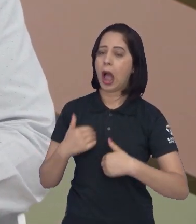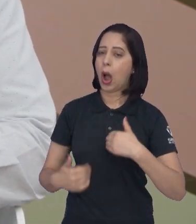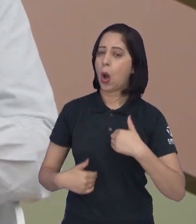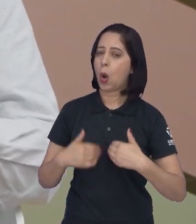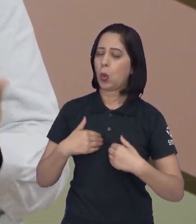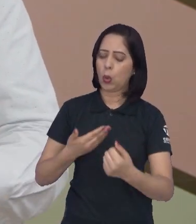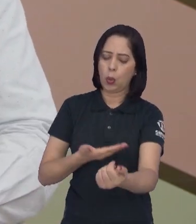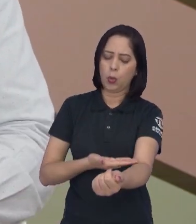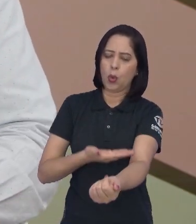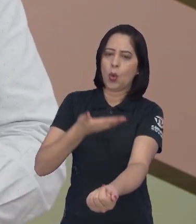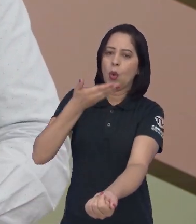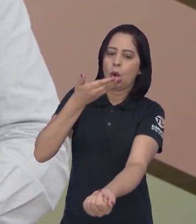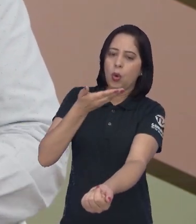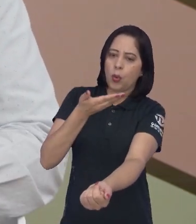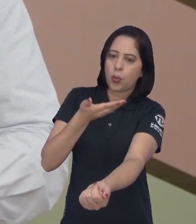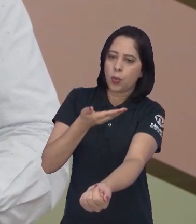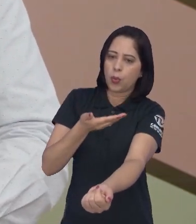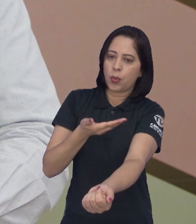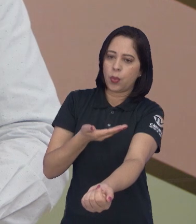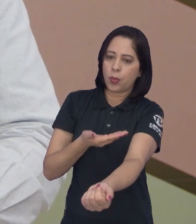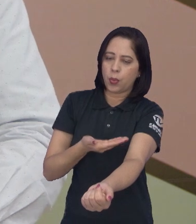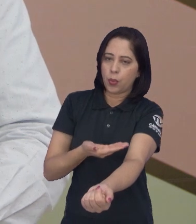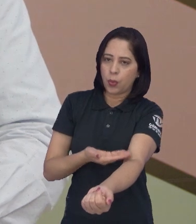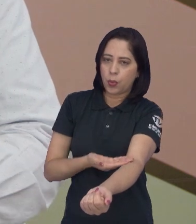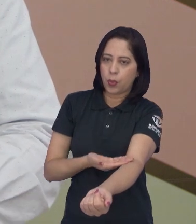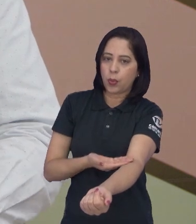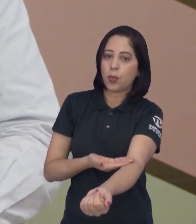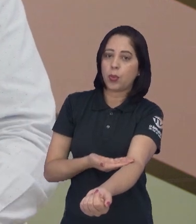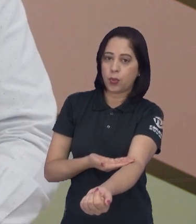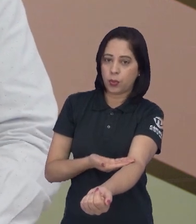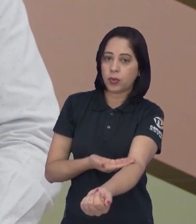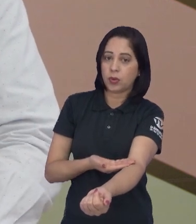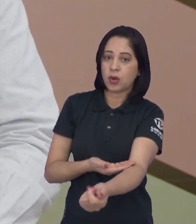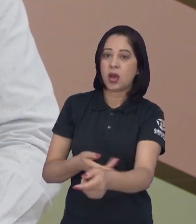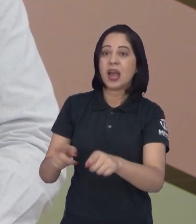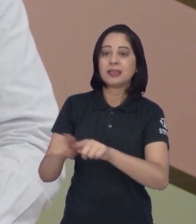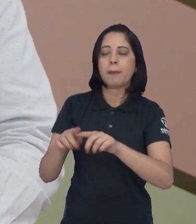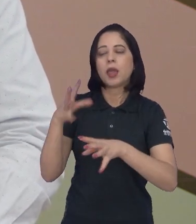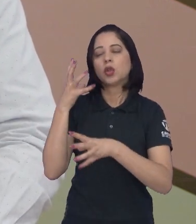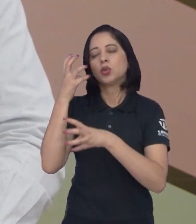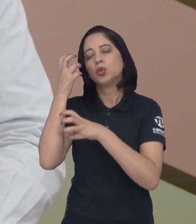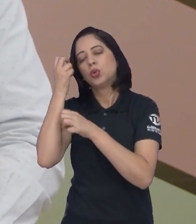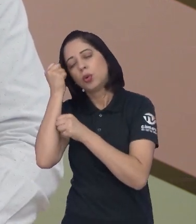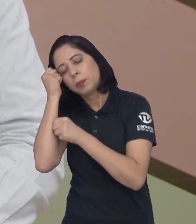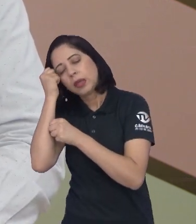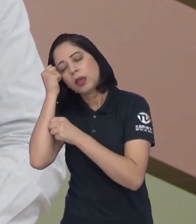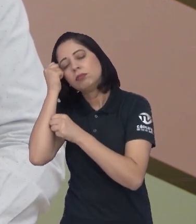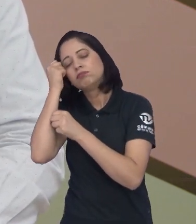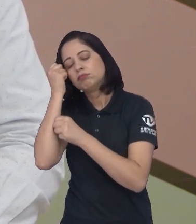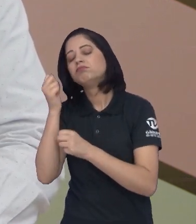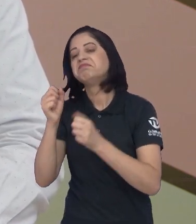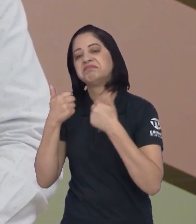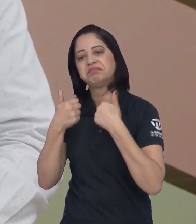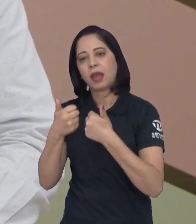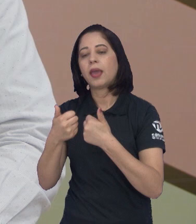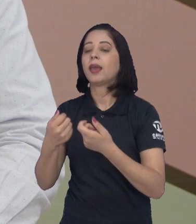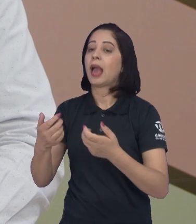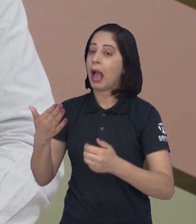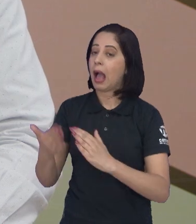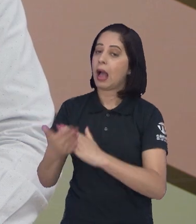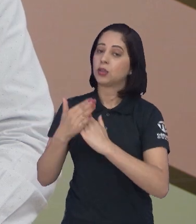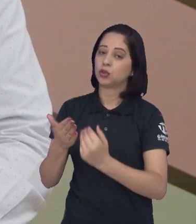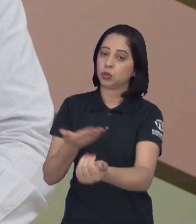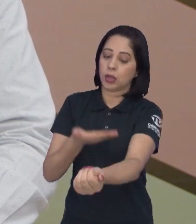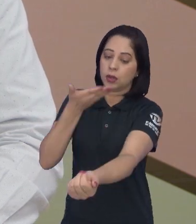desfecho um ambiente né de hábitos de vida mais saudáveis um bom padrão de sono é uma série de coisas que a gente pode analisar para para